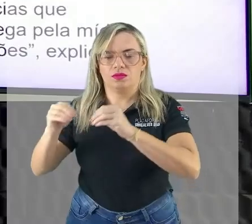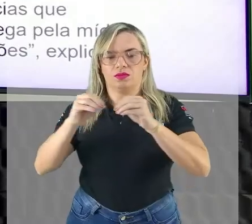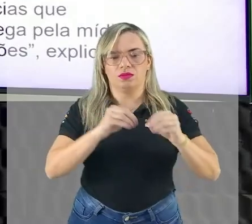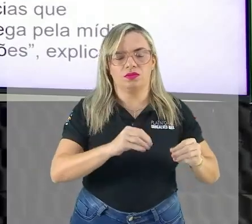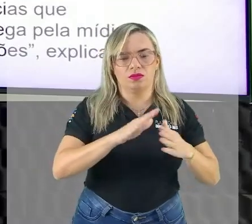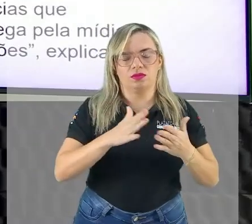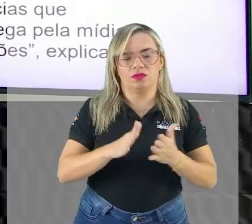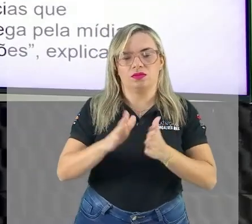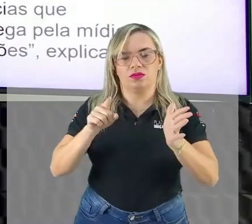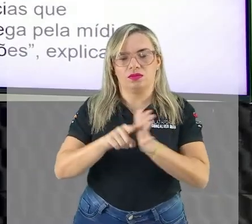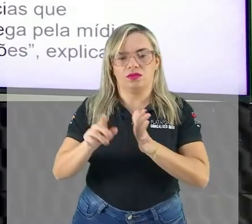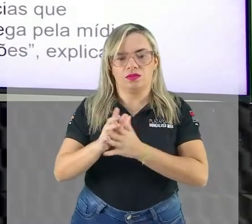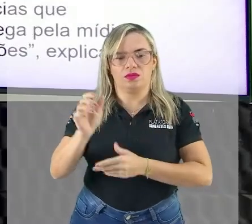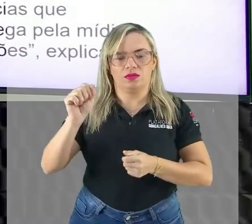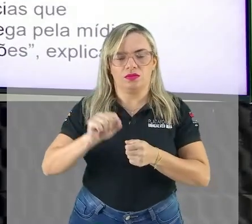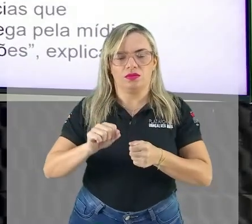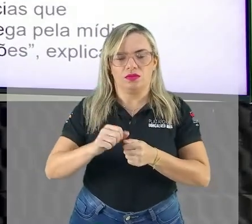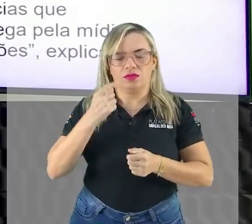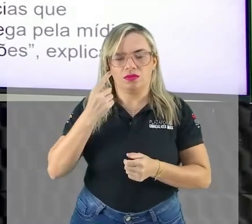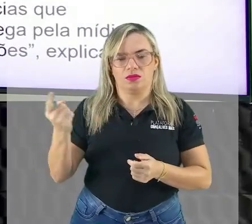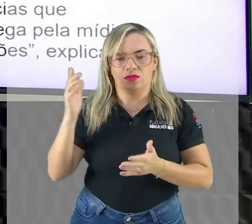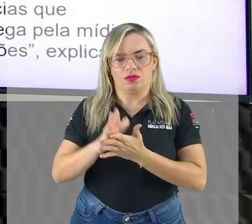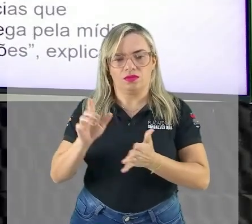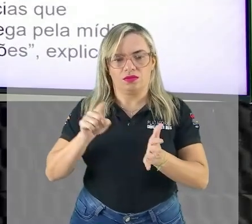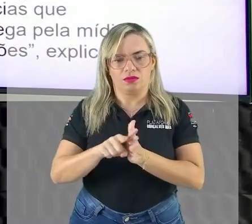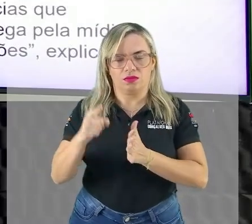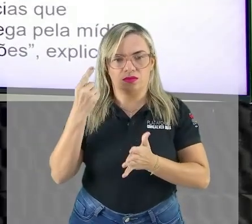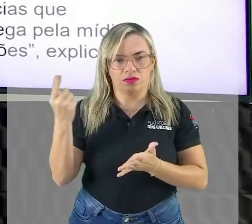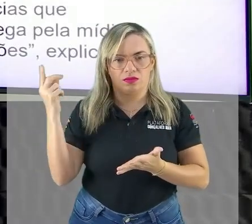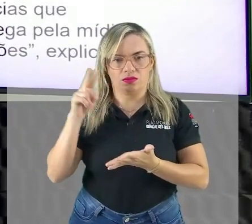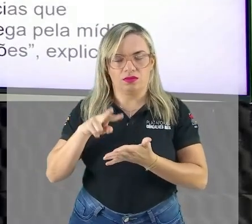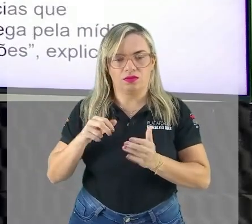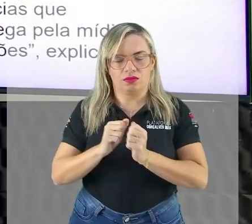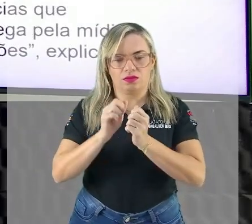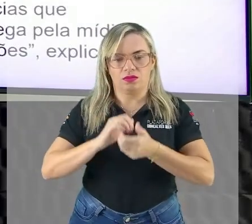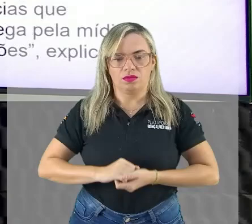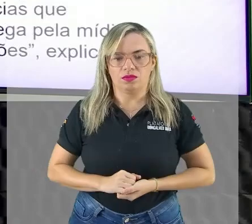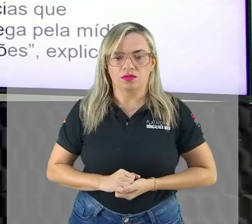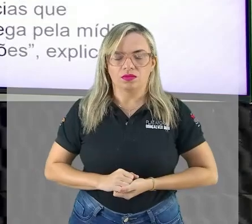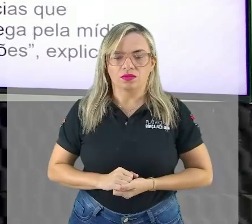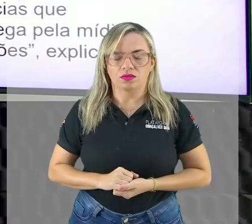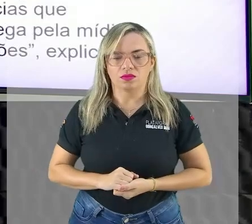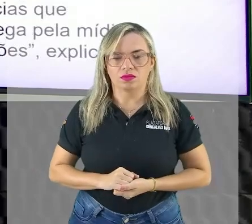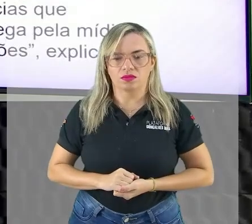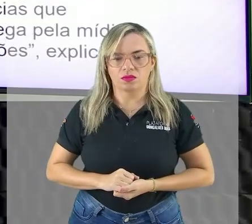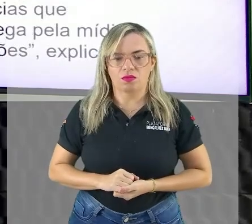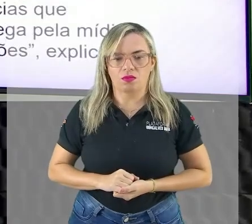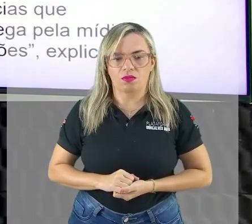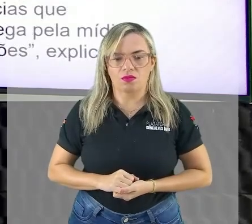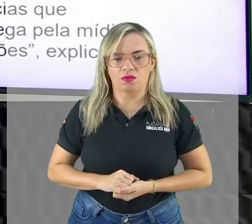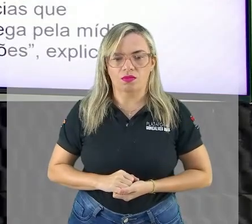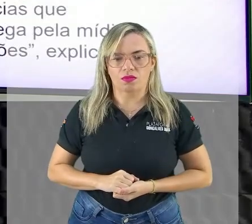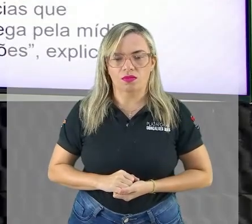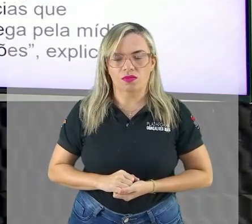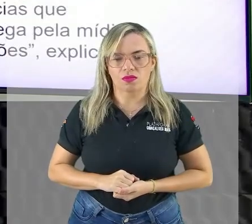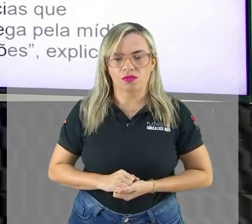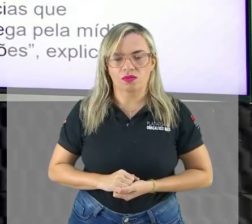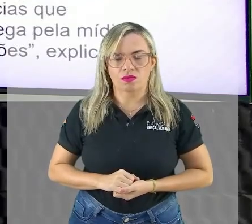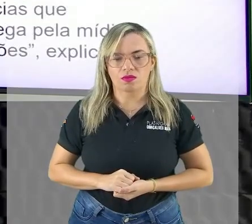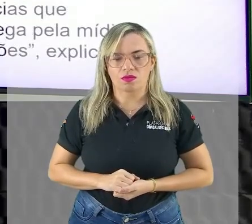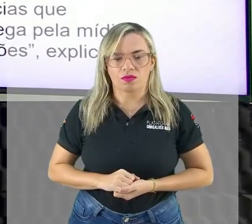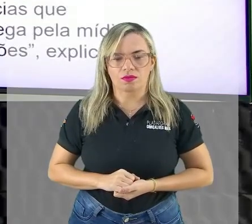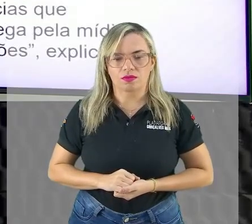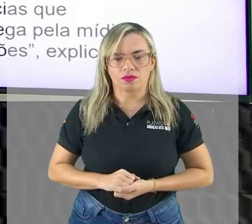texto com essa pergunta, né, fazendo essa indagação. Denise Kogo, doutora em comunicação, discute